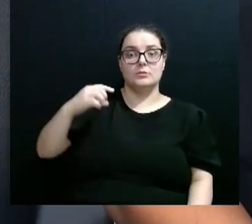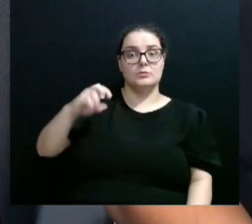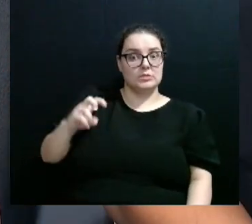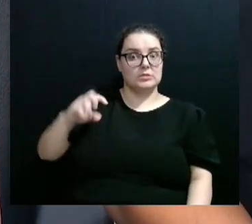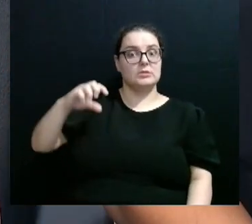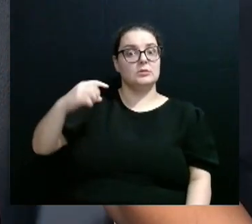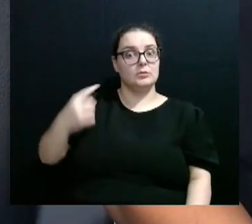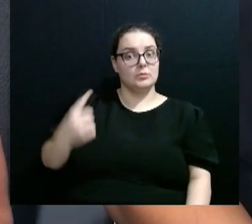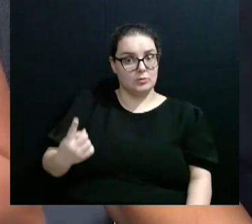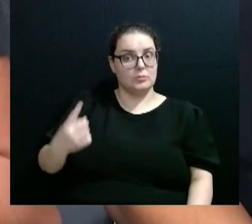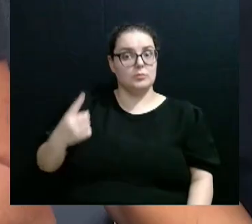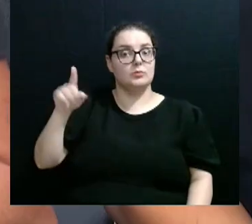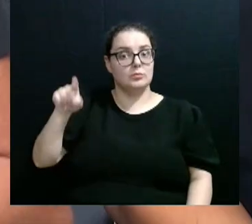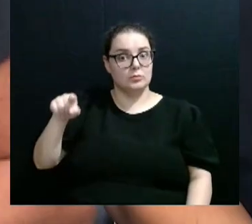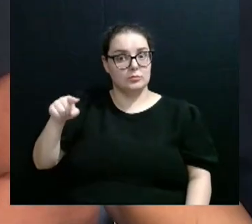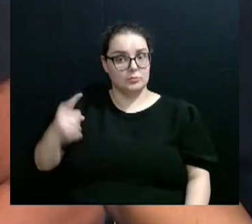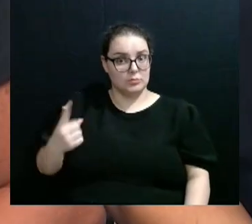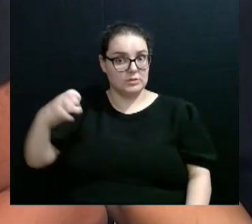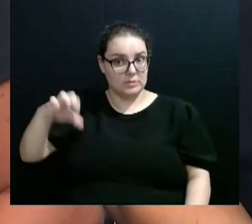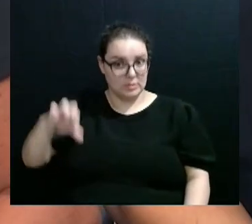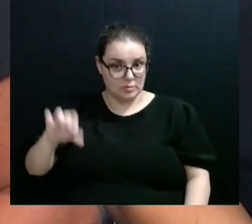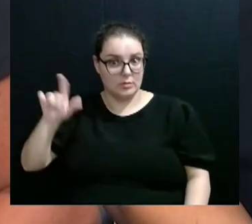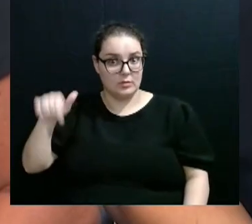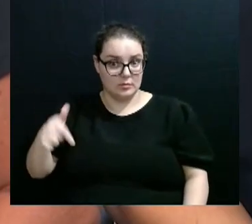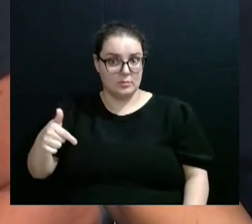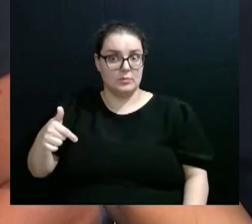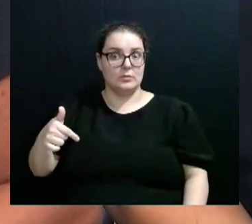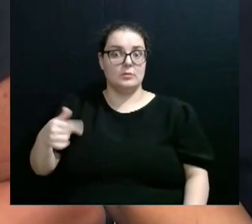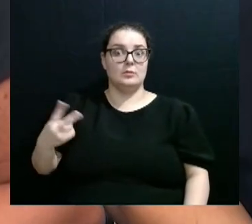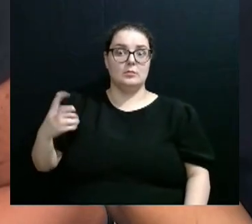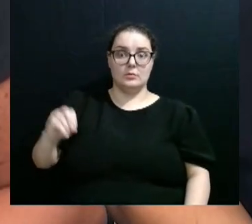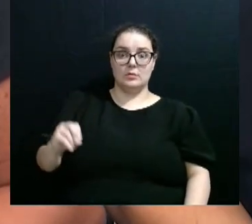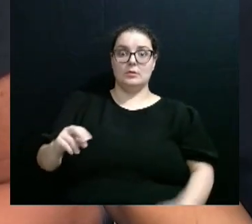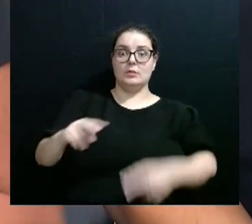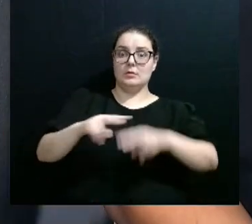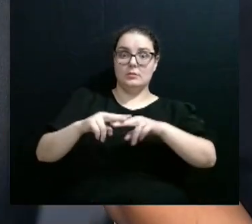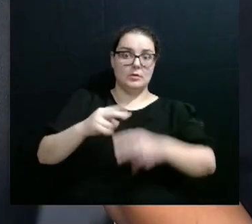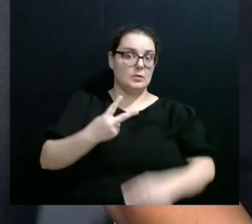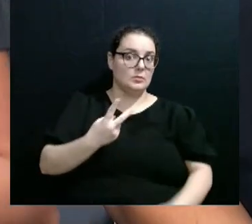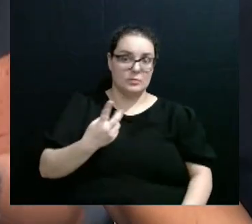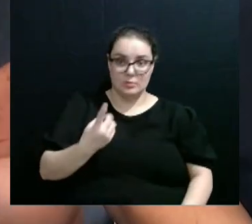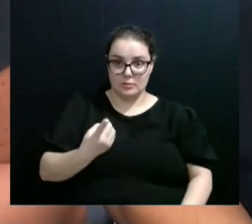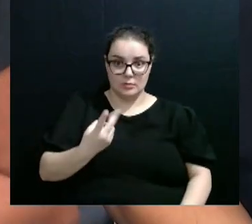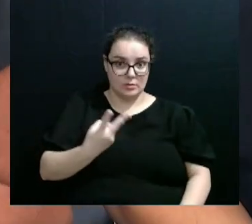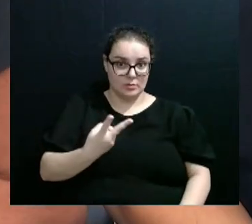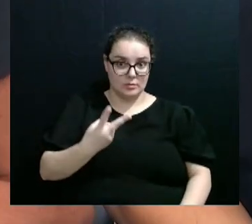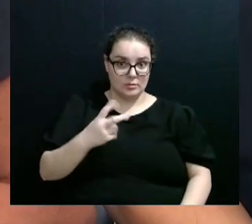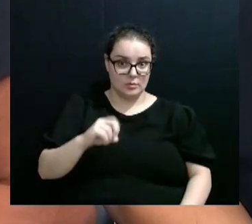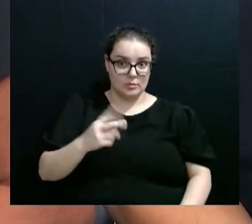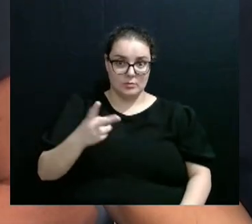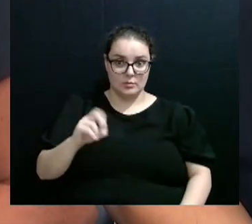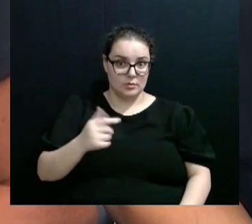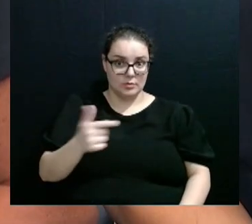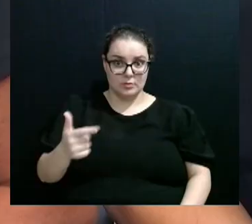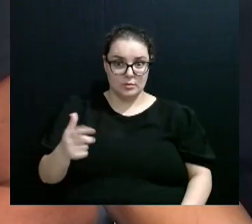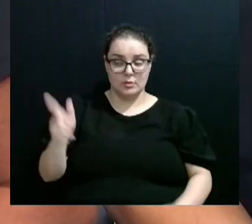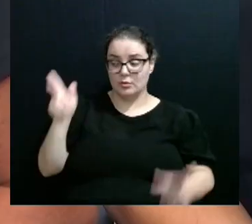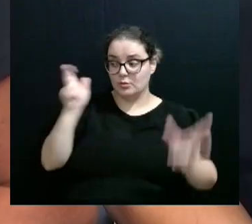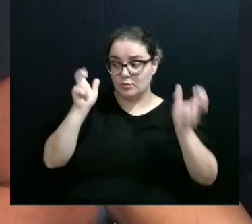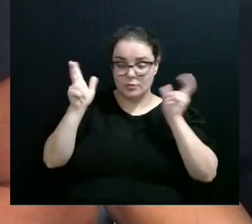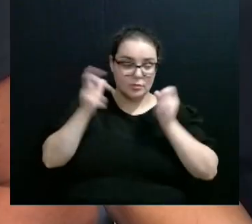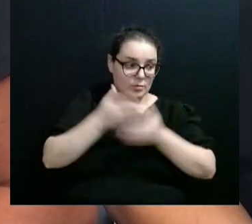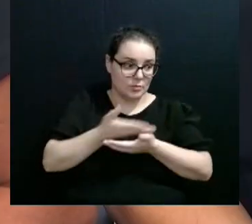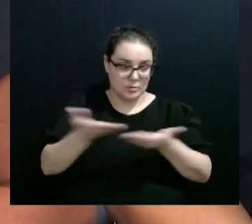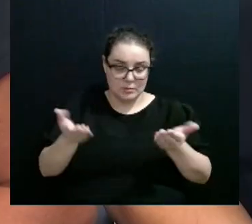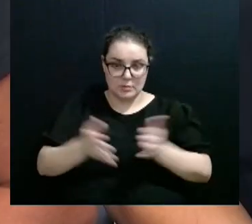10.151.19/20, revisado em 20, em 19 não tinha. Agora, em relação a tudo isso que eu estou ouvindo de vocês,